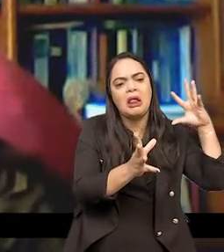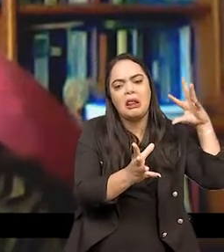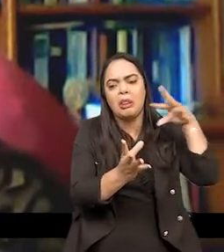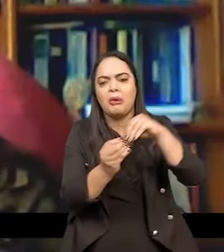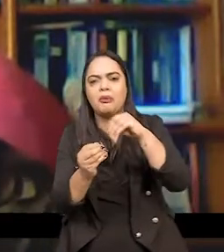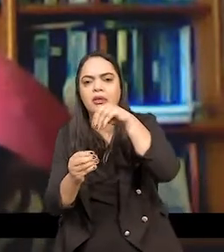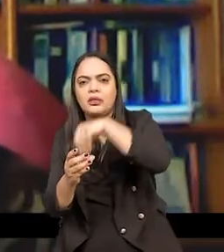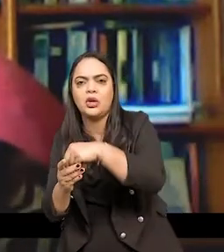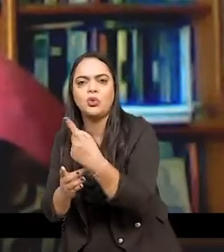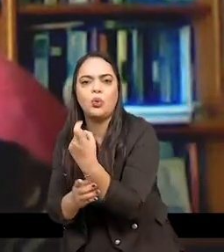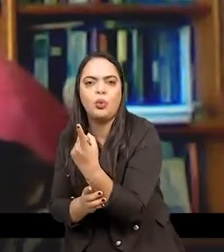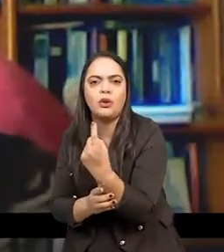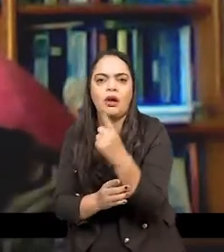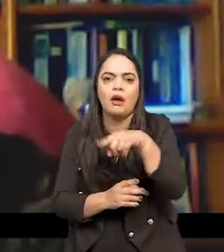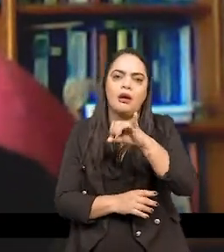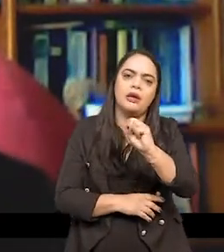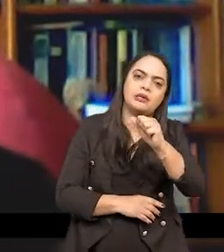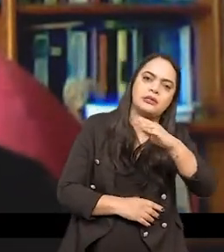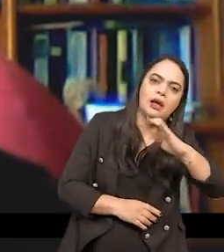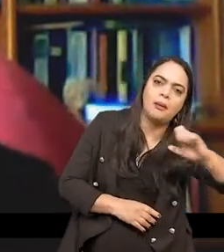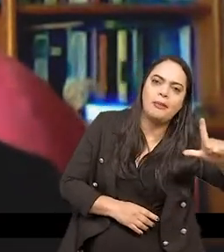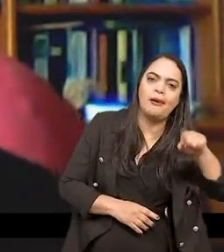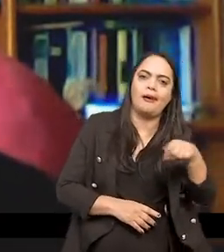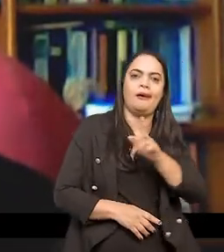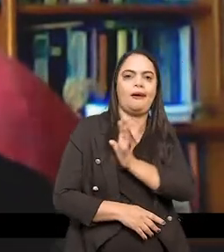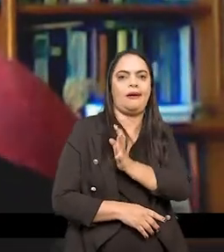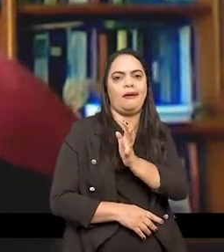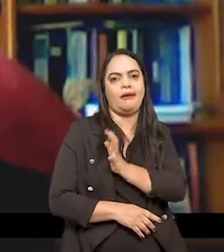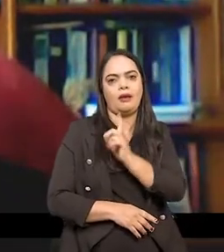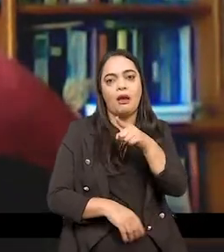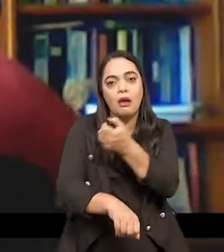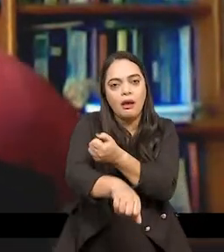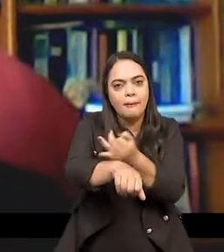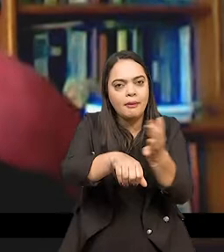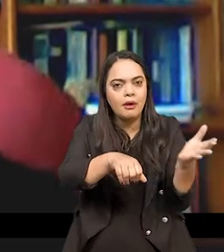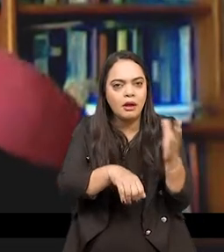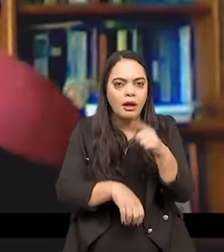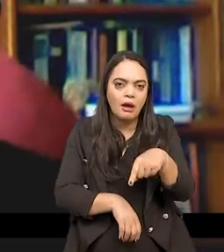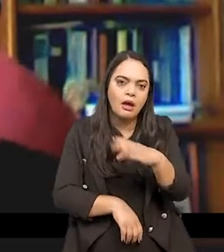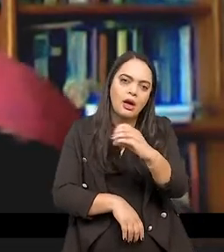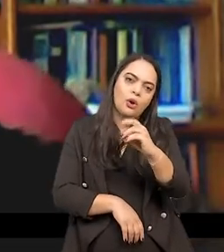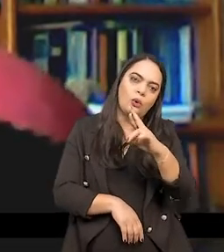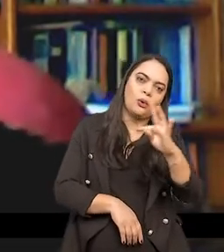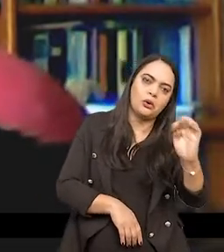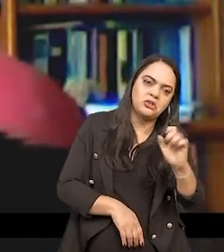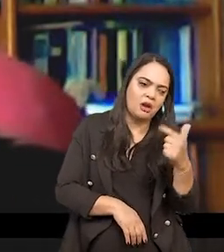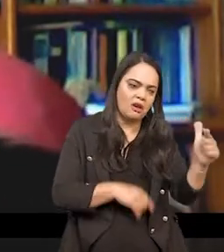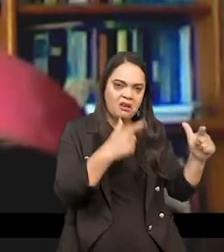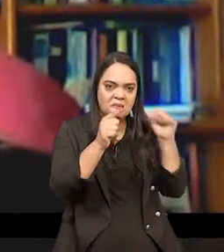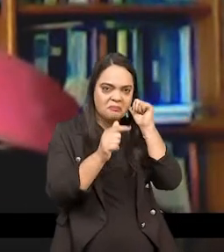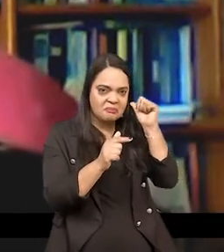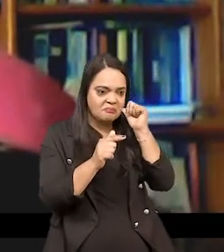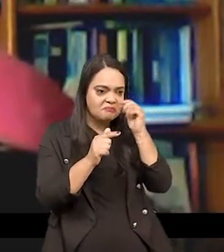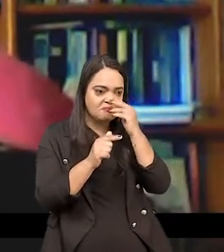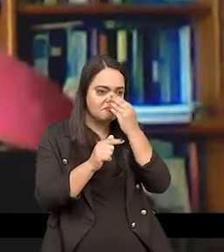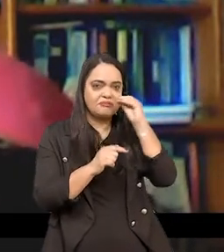que é branca e que é da corte. O restante das mulheres não existiu. Bom, agora eu vou fazer um salto